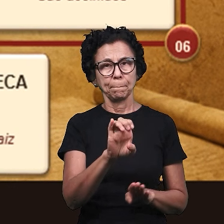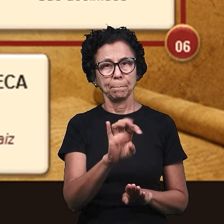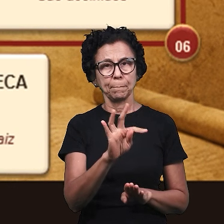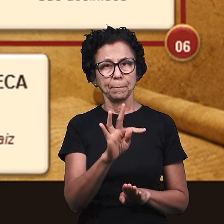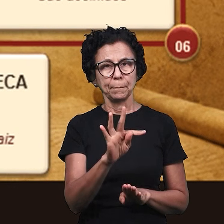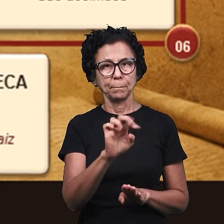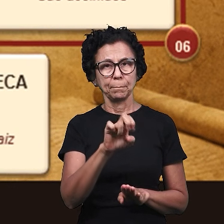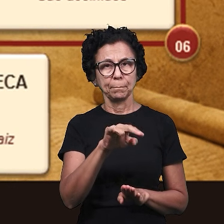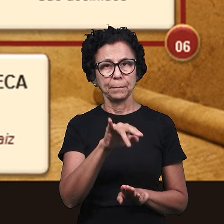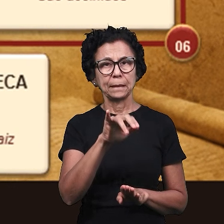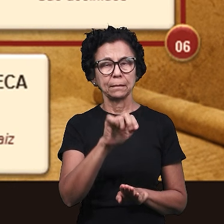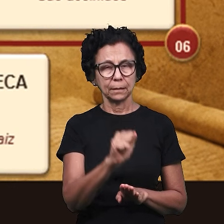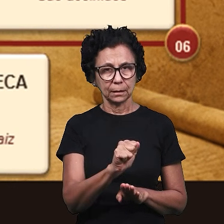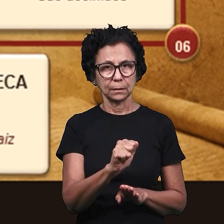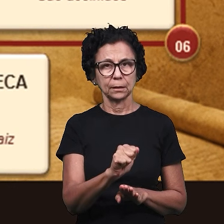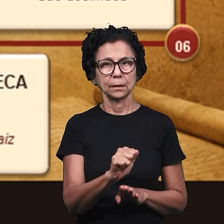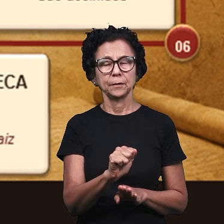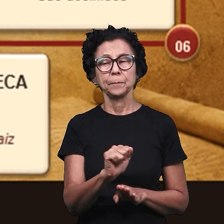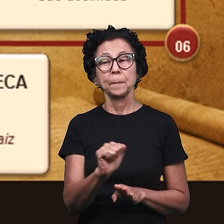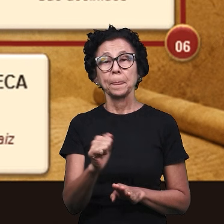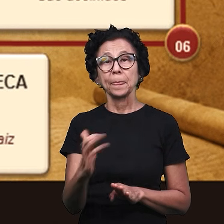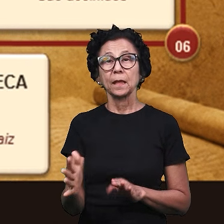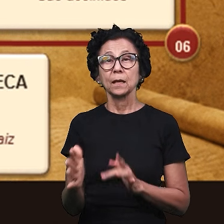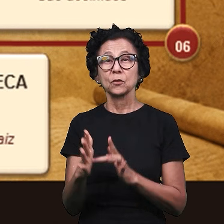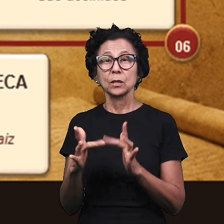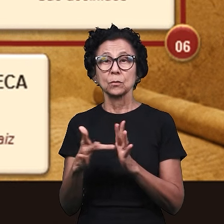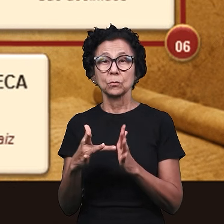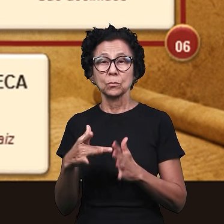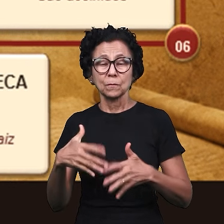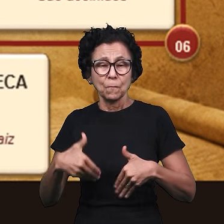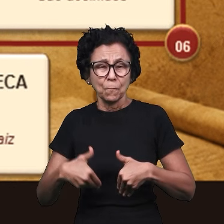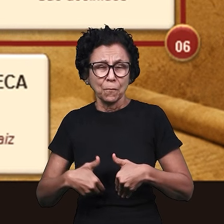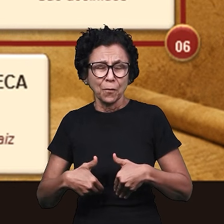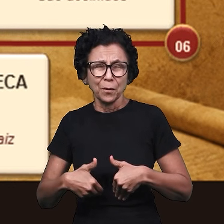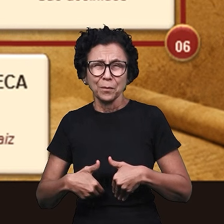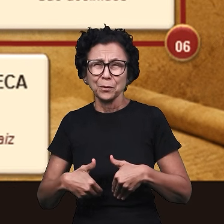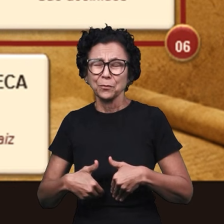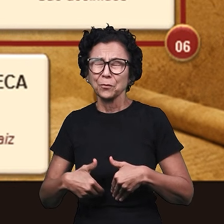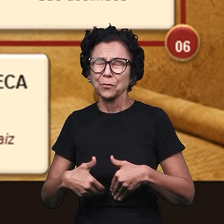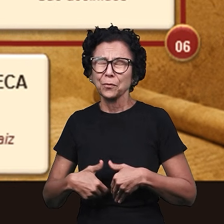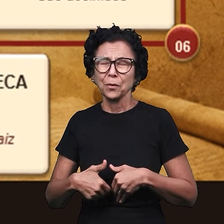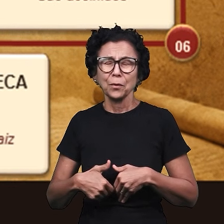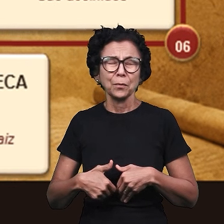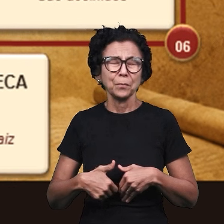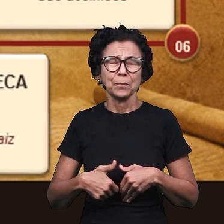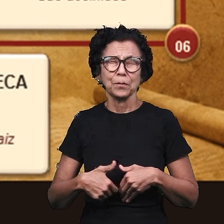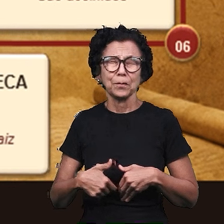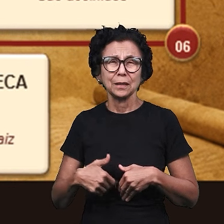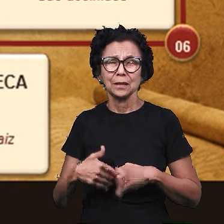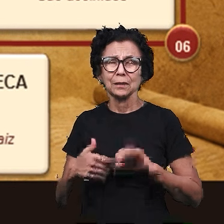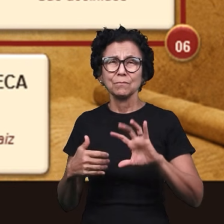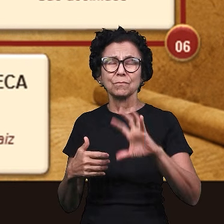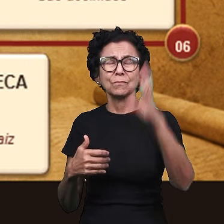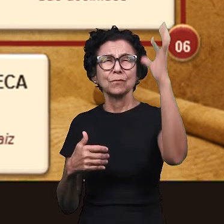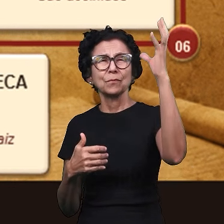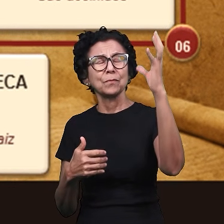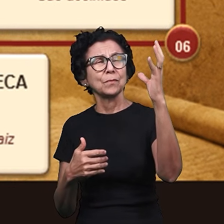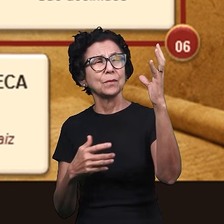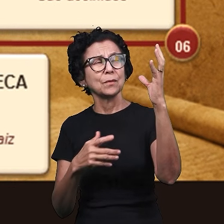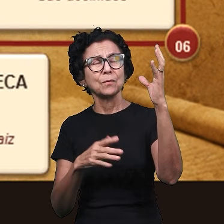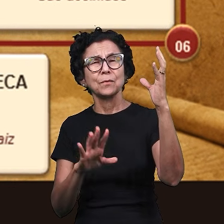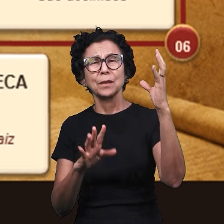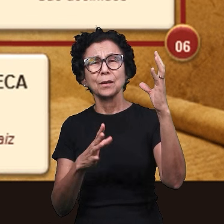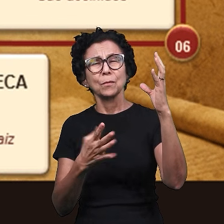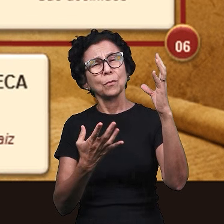né? A Bíblia diz que ele teve fome e ele vê uma figueira com muitas folhas e não